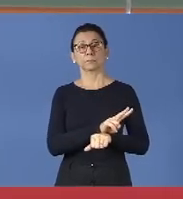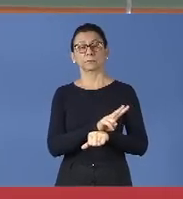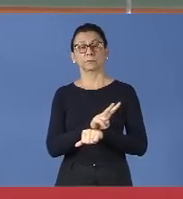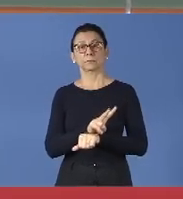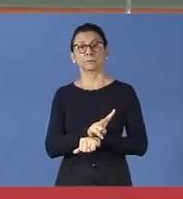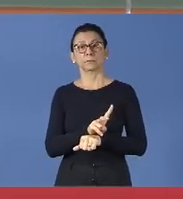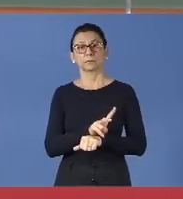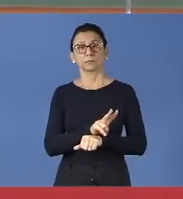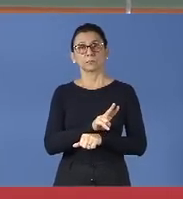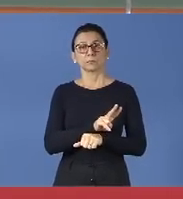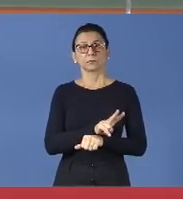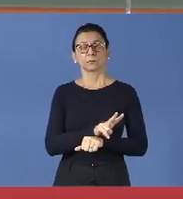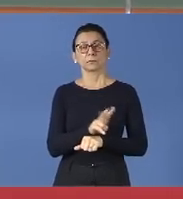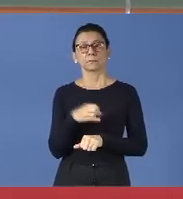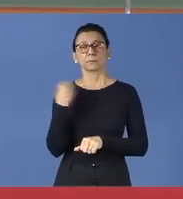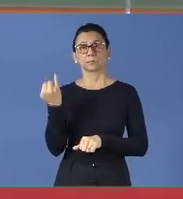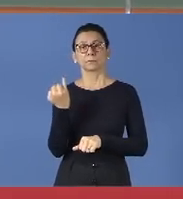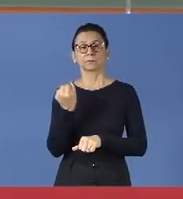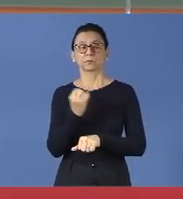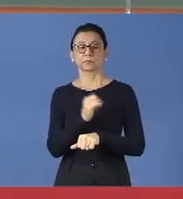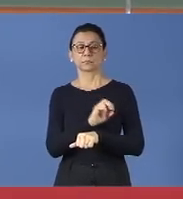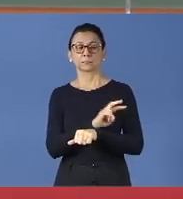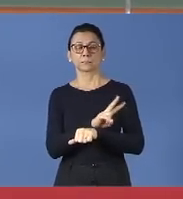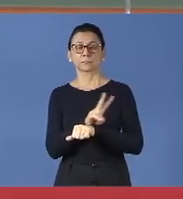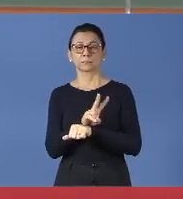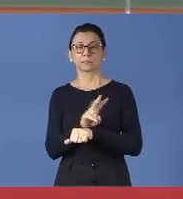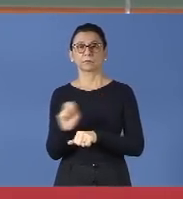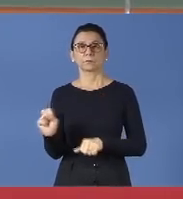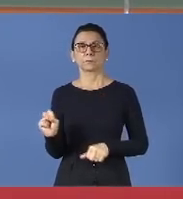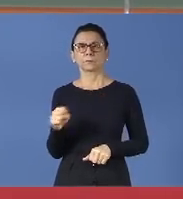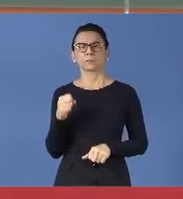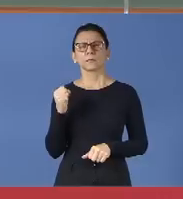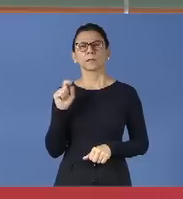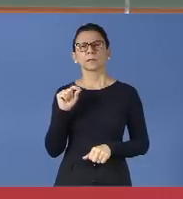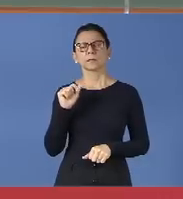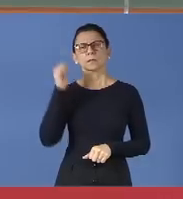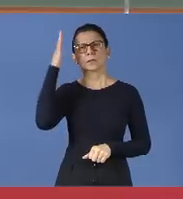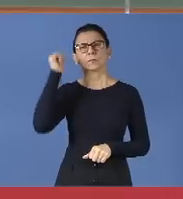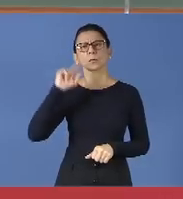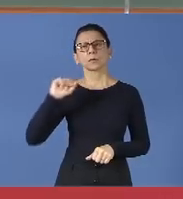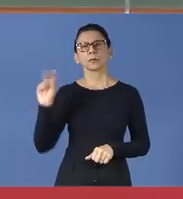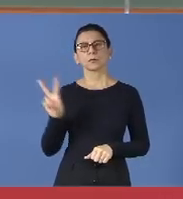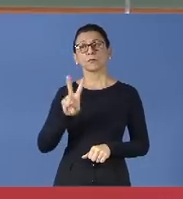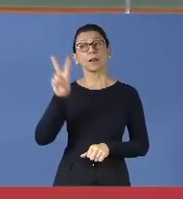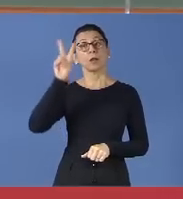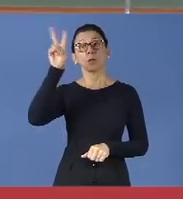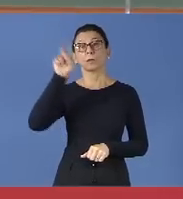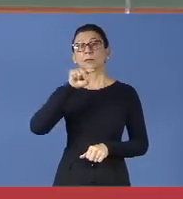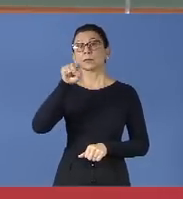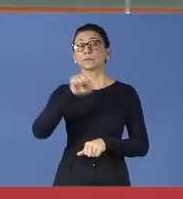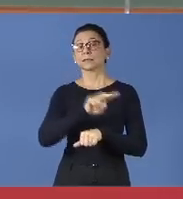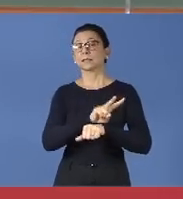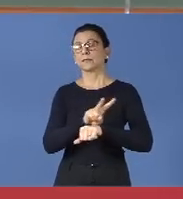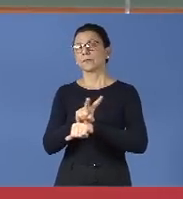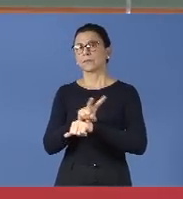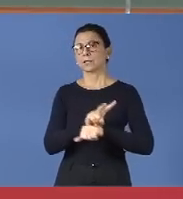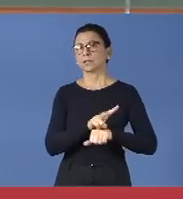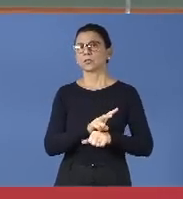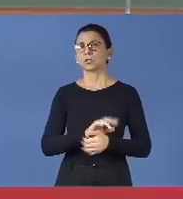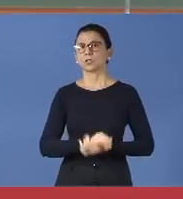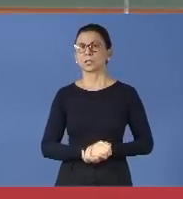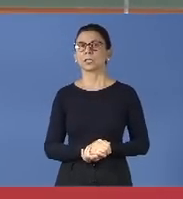vigia... o importante é saber os valores que estão sendo vigiados, baseados ali na posição